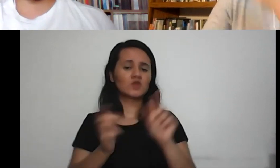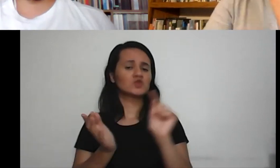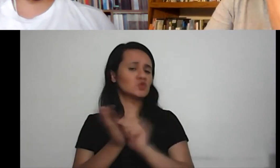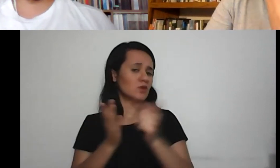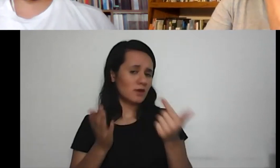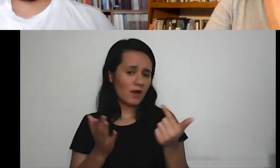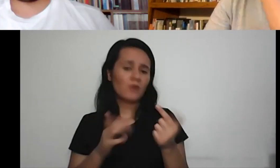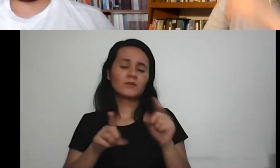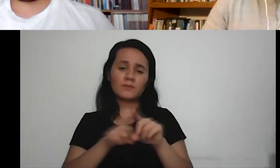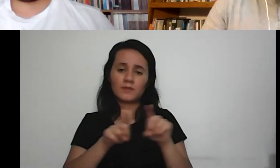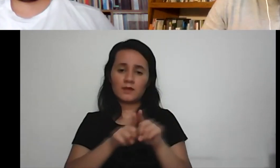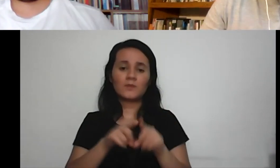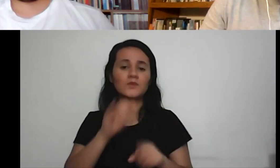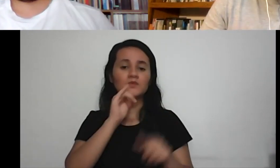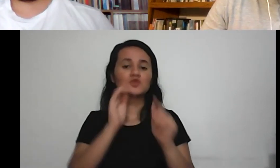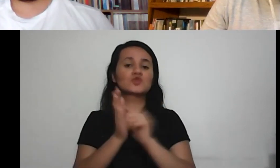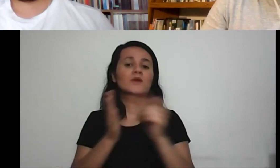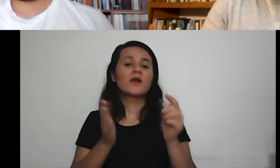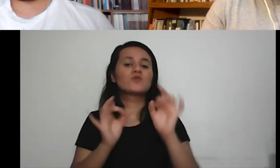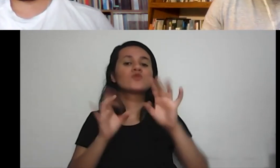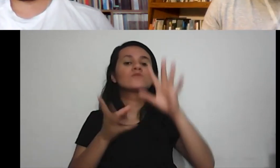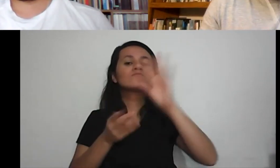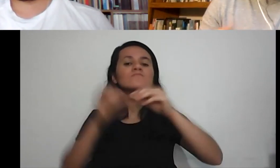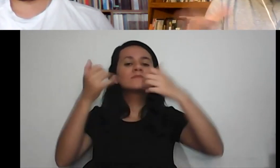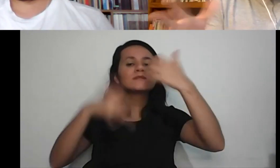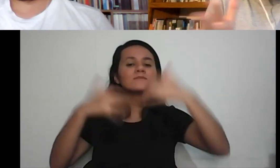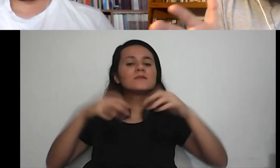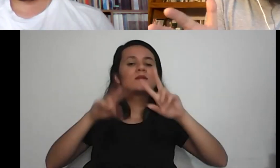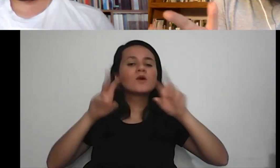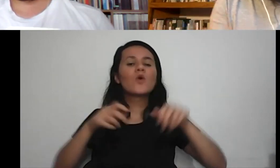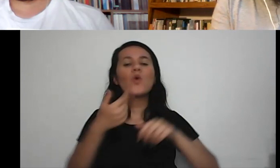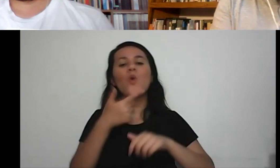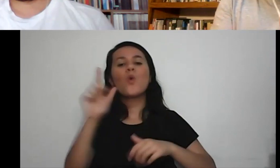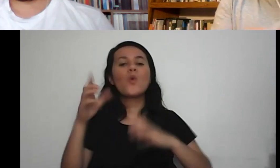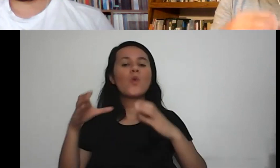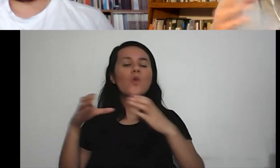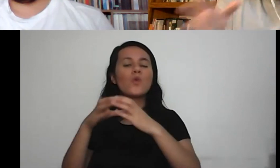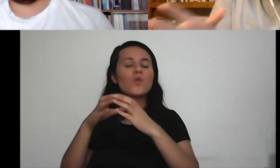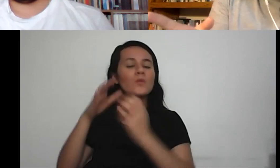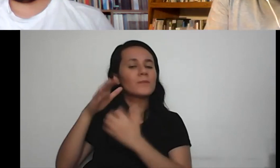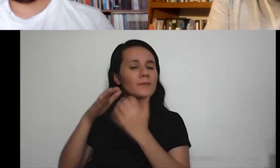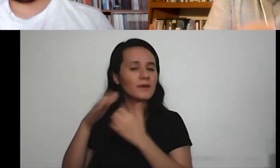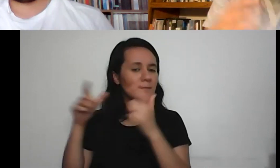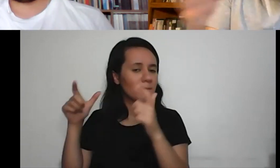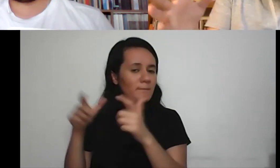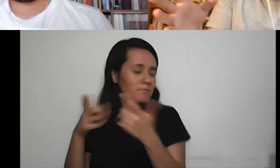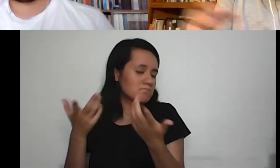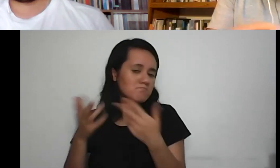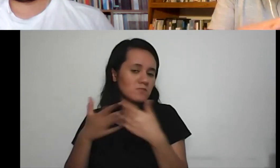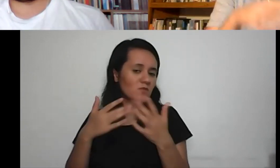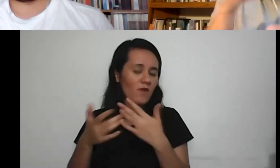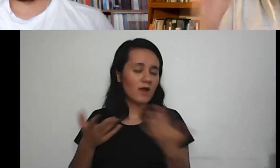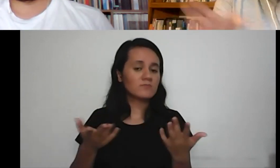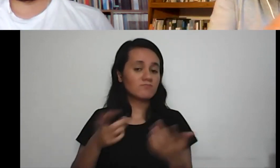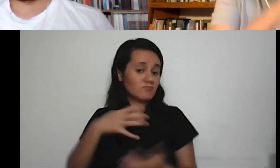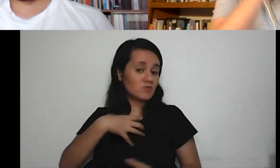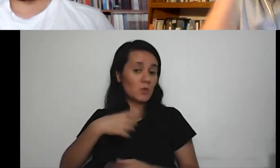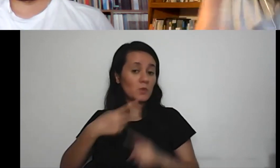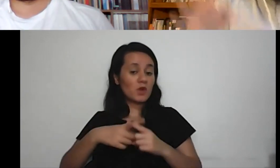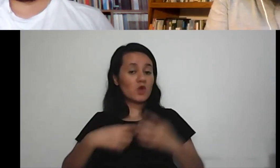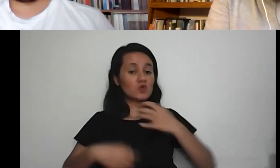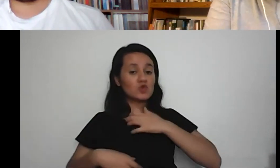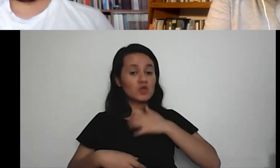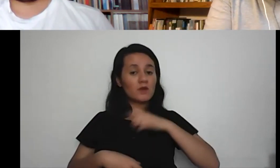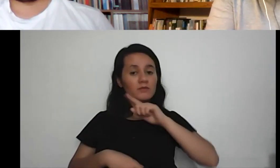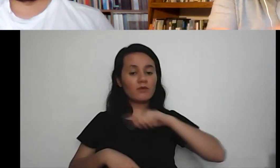quer dizer, um jornal que só resenha livros de uma ou outra editora, né? É isso, é porque está nessa lógica